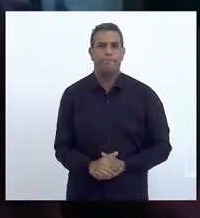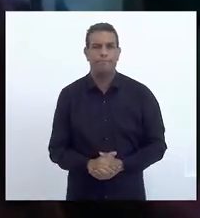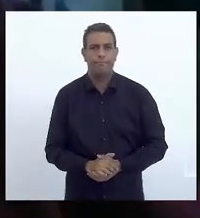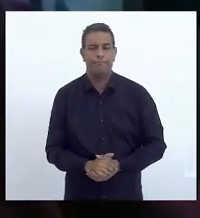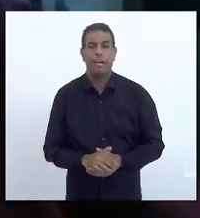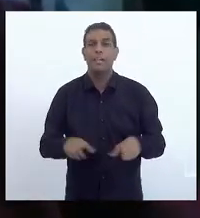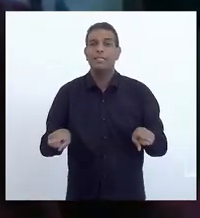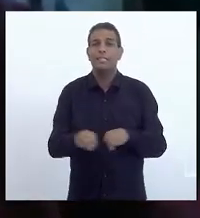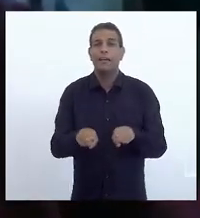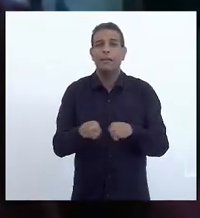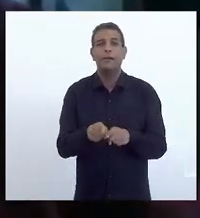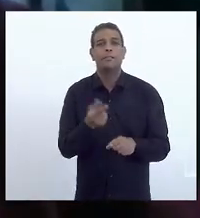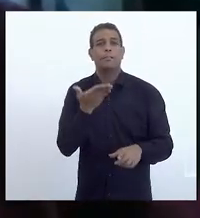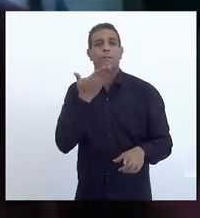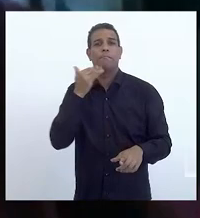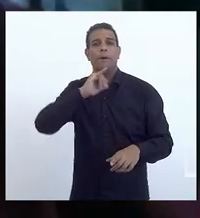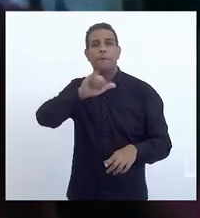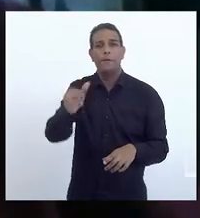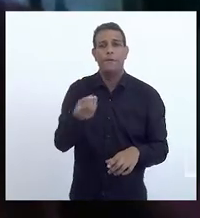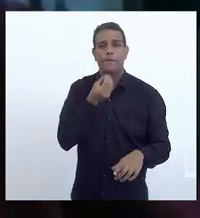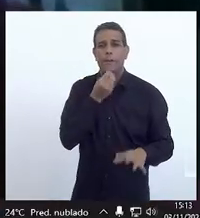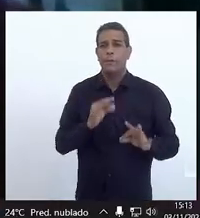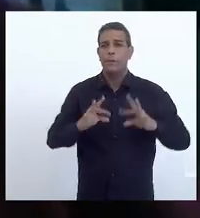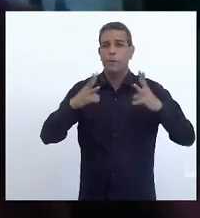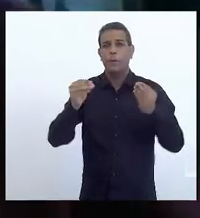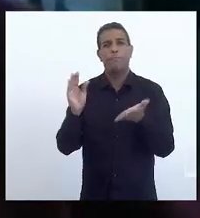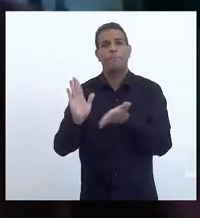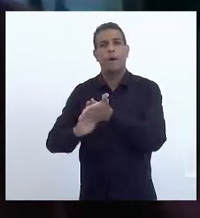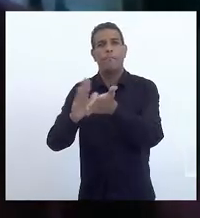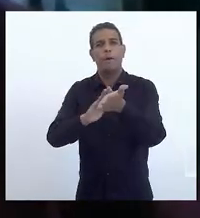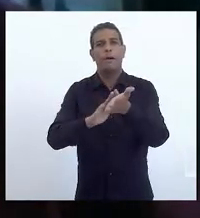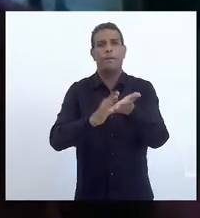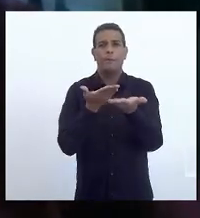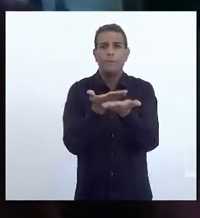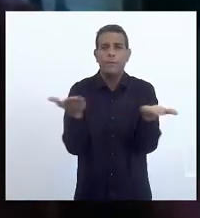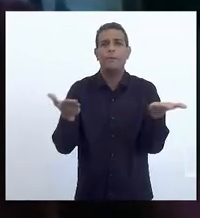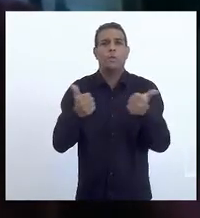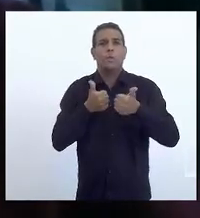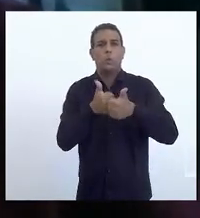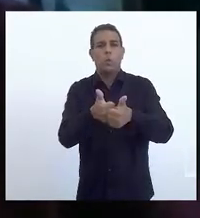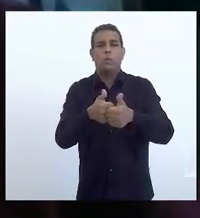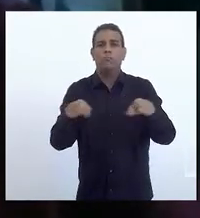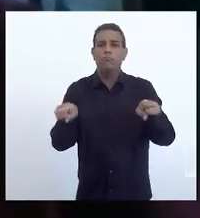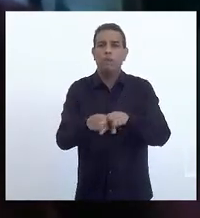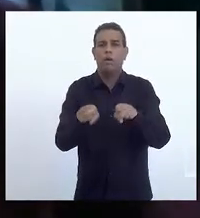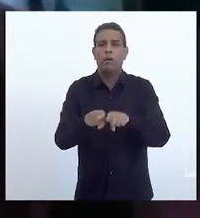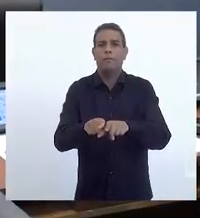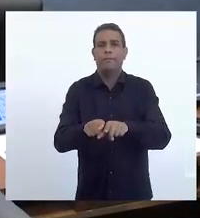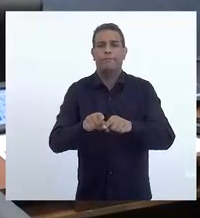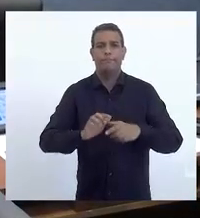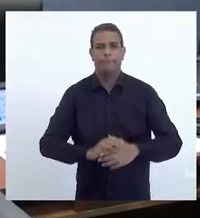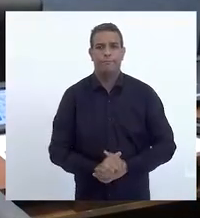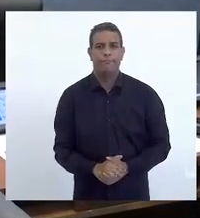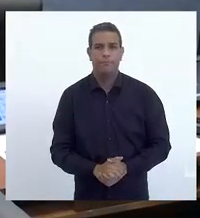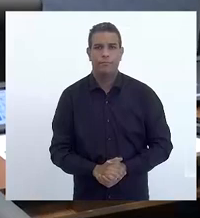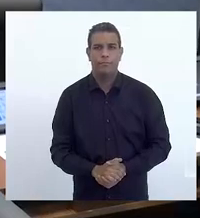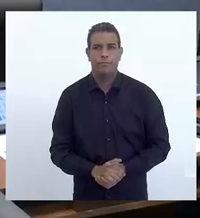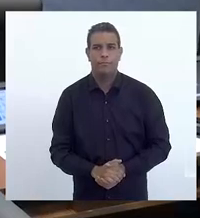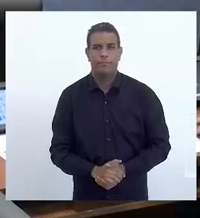e alimentar melhor a nossa população. Parabéns aos autores. Acompanho o parecer da CCJ.